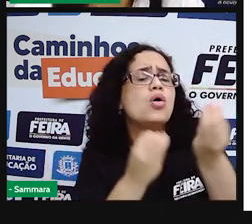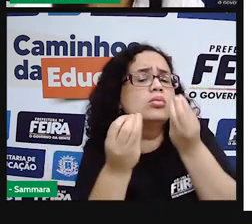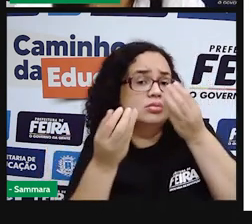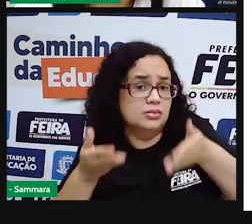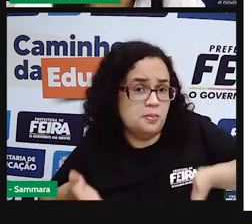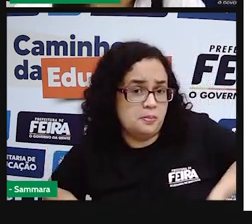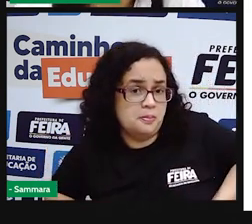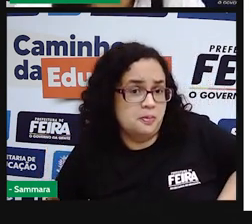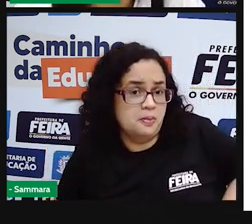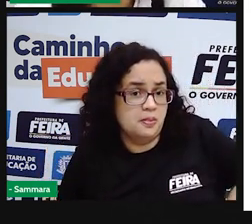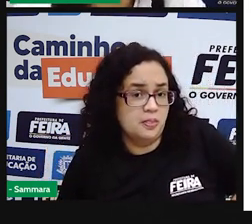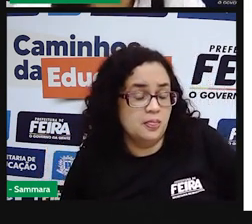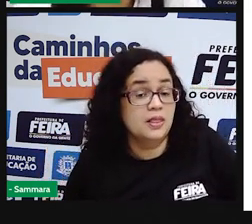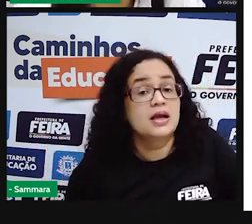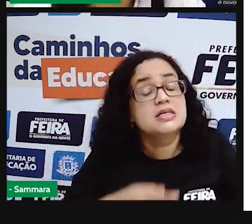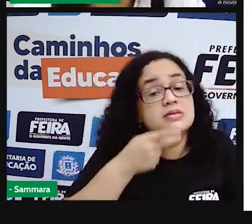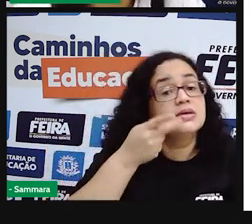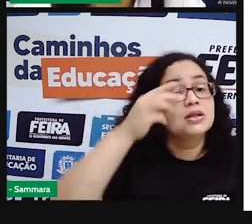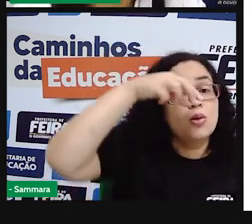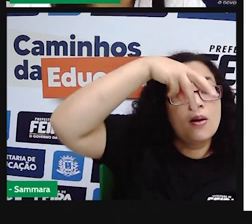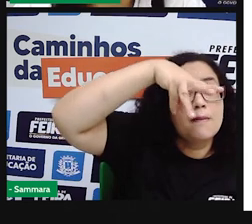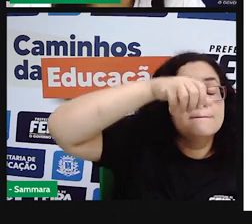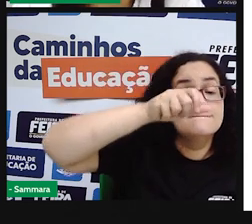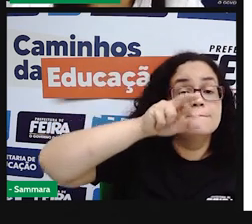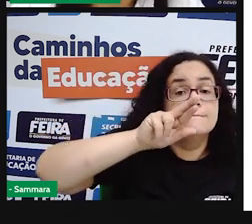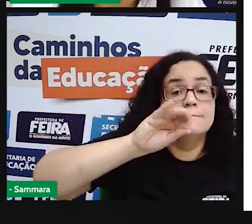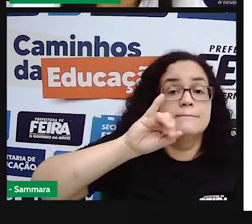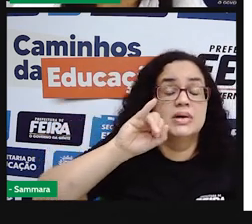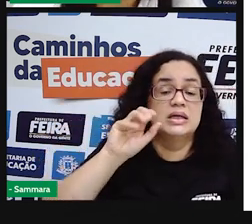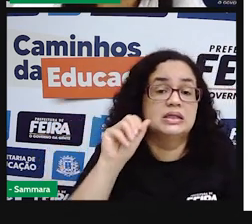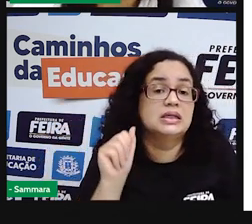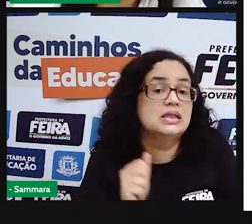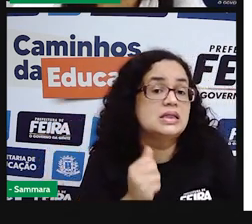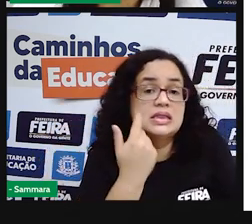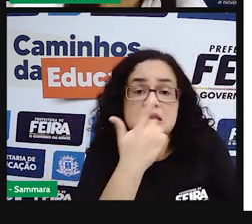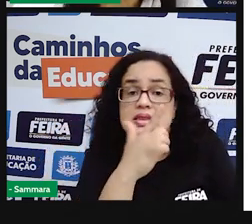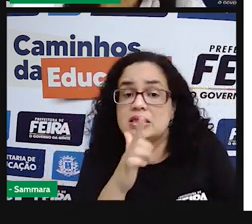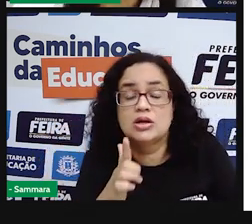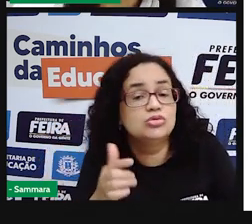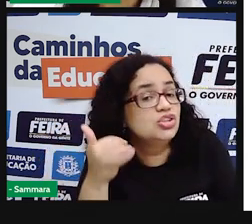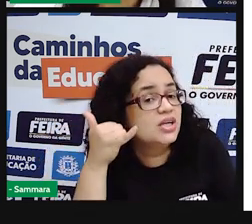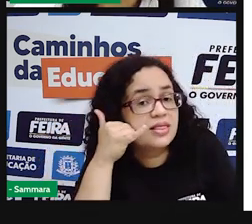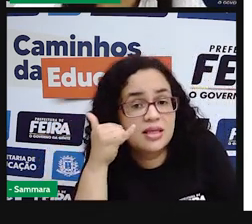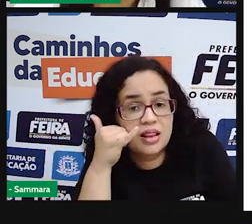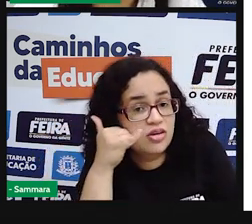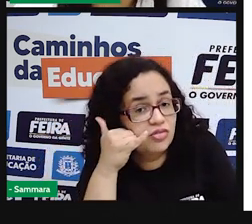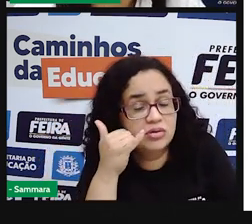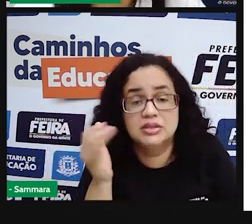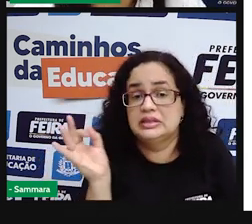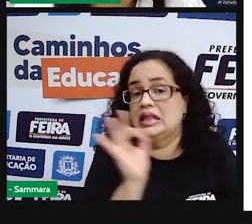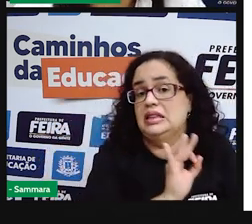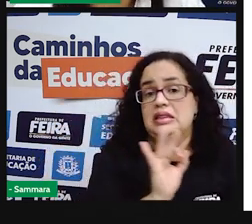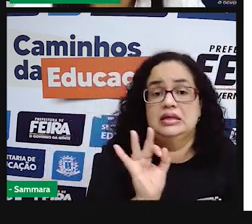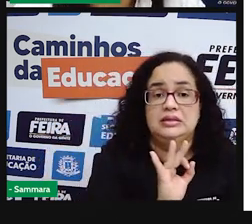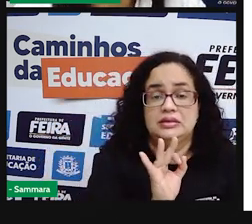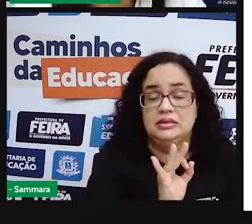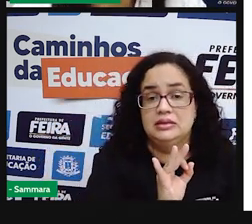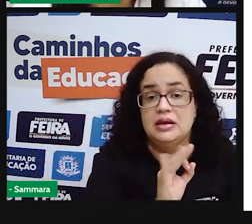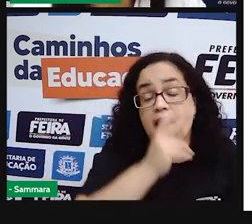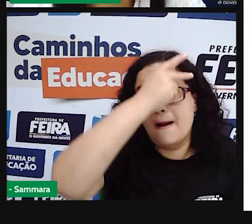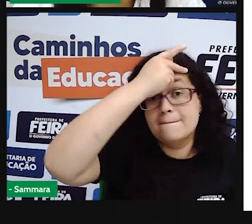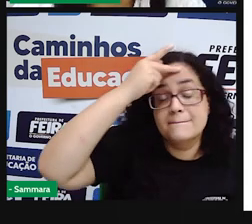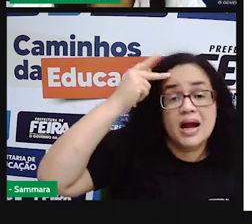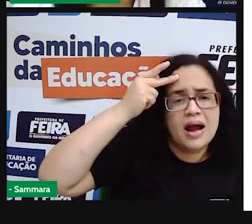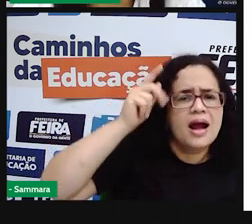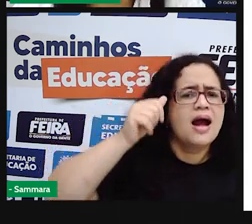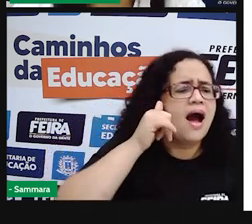quem está falando é Maria. Naquela época não existia telefone. Então Isabel disse para Maria: